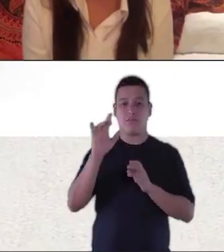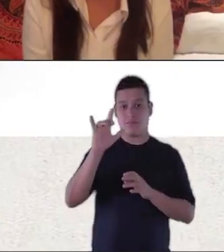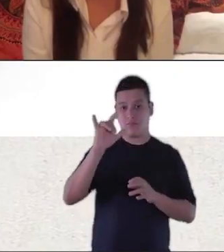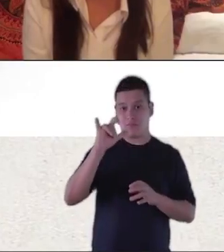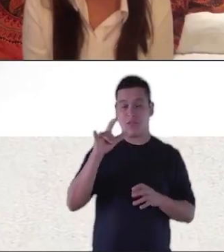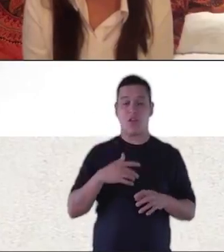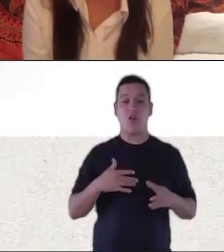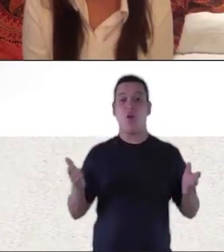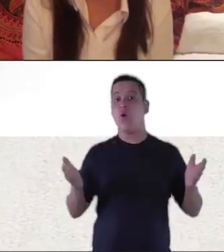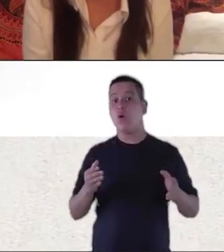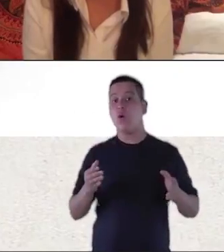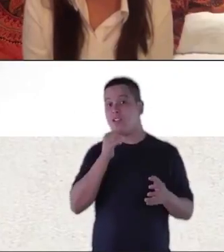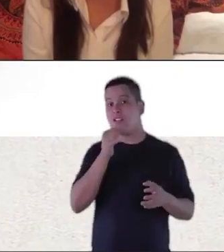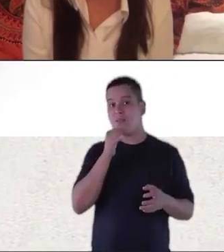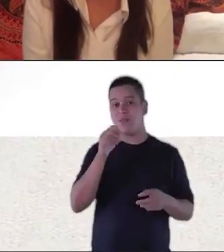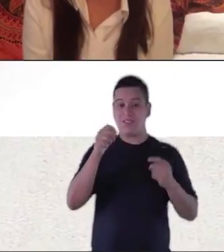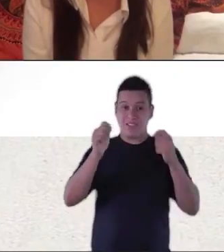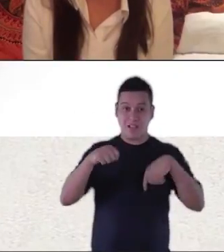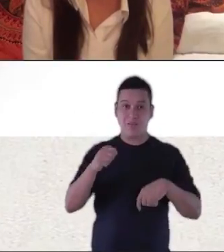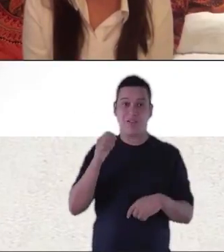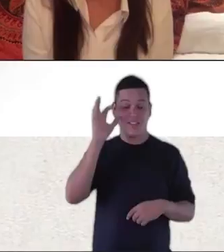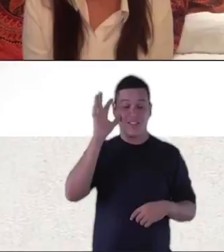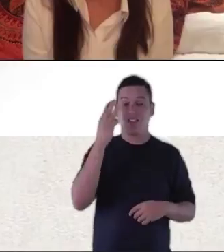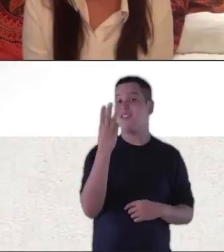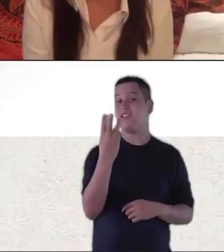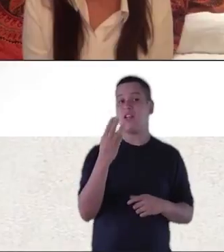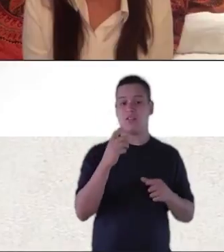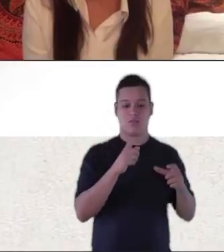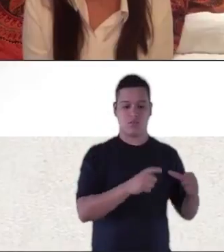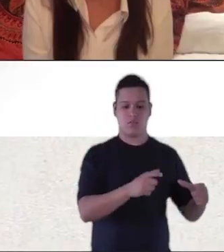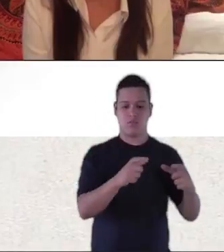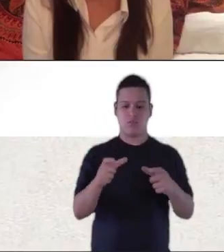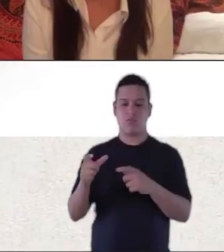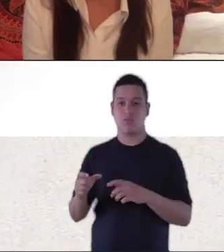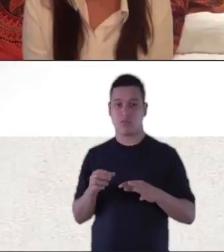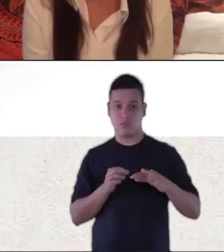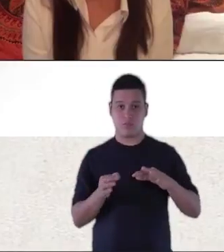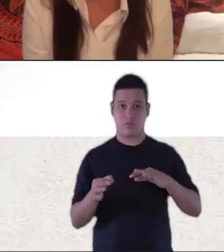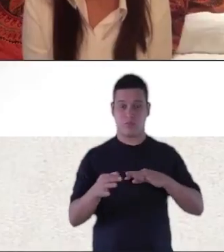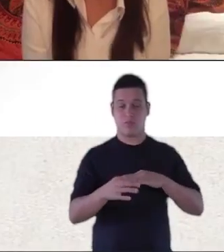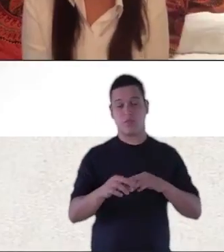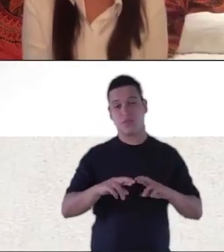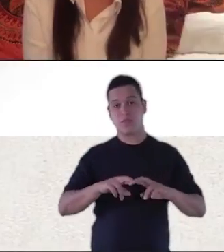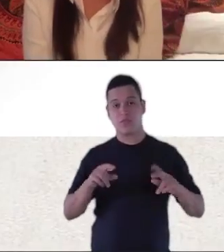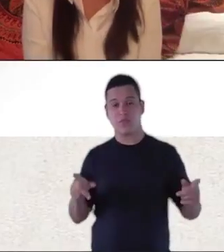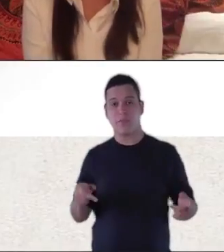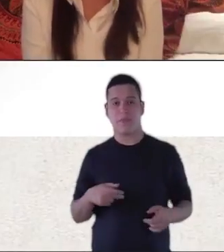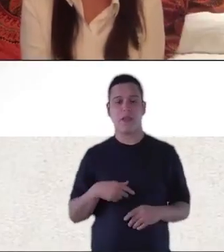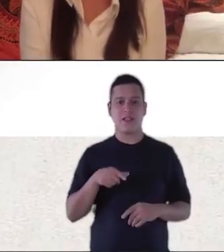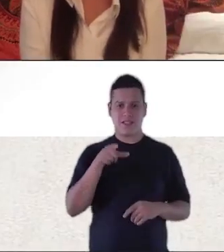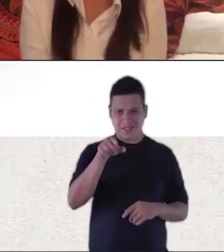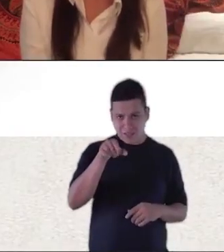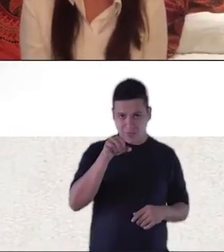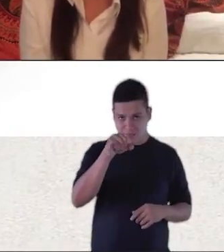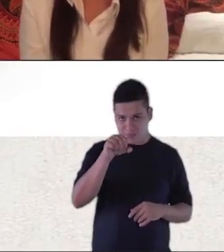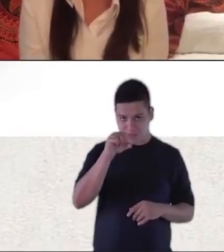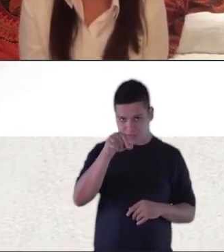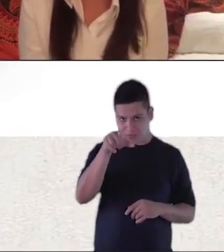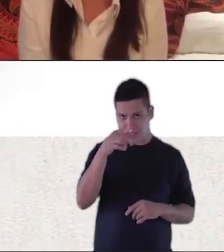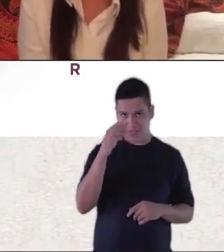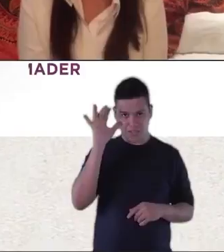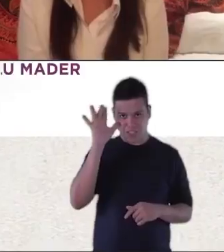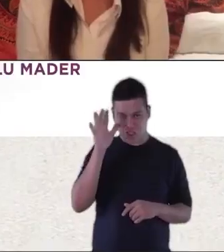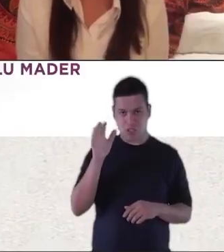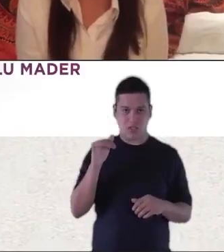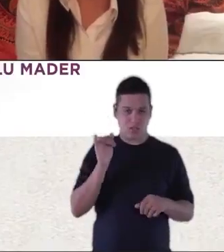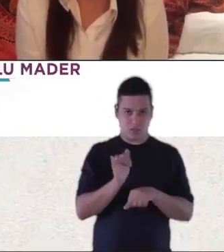inclusive. Quem está nos assistindo nas outras plataformas, por favor, vai no YouTube e se cadastre, registre, dá um like, aquela coisa